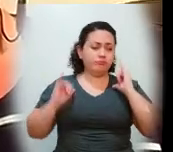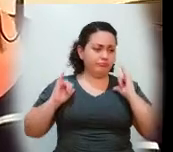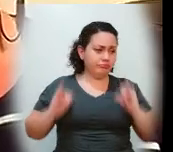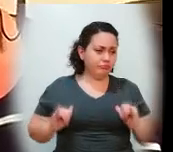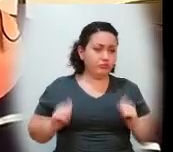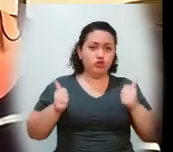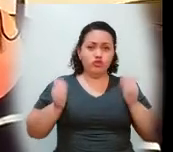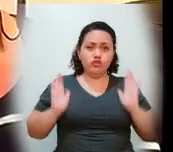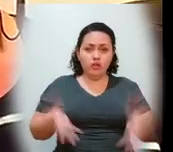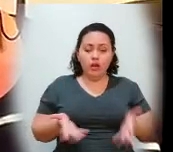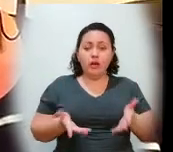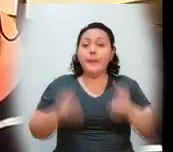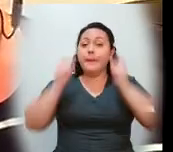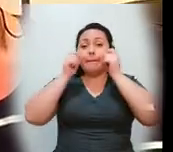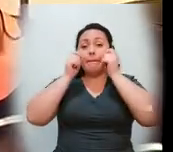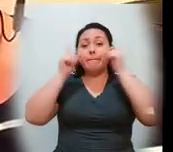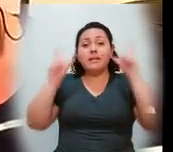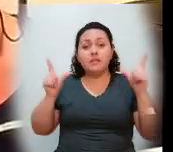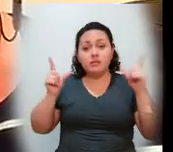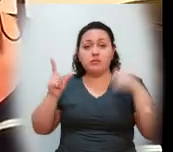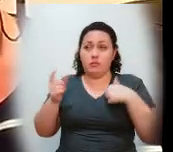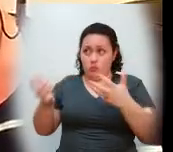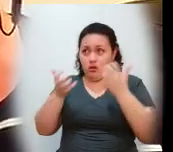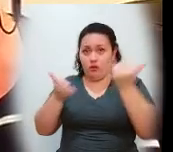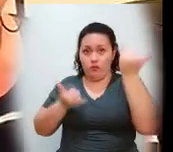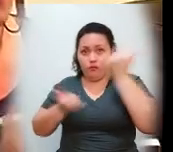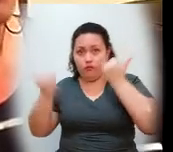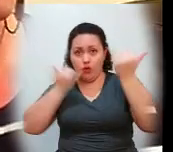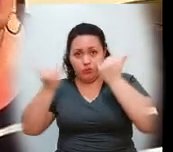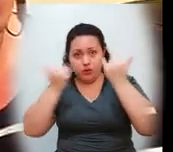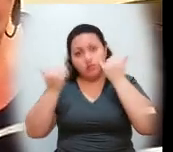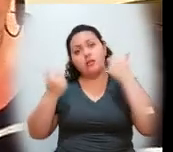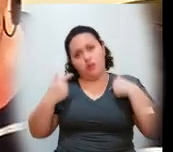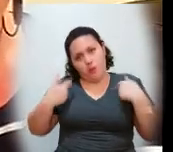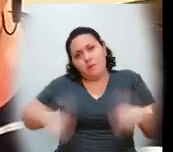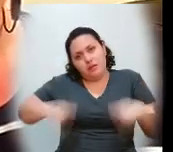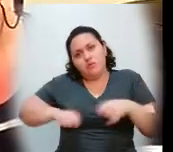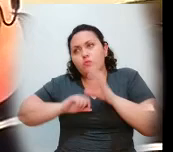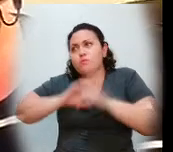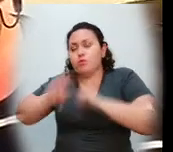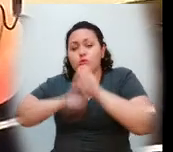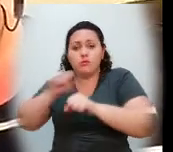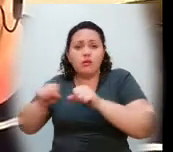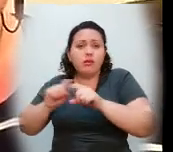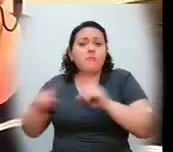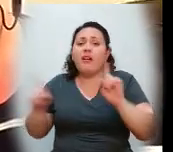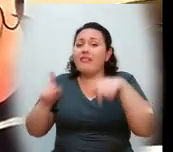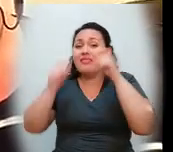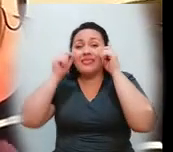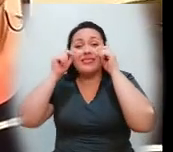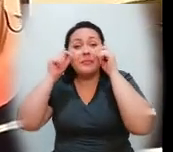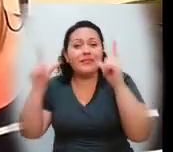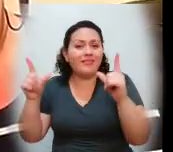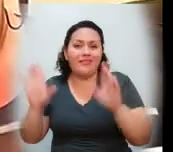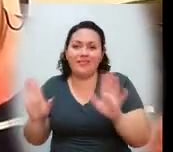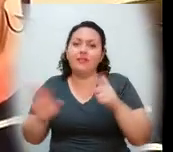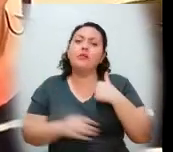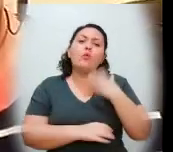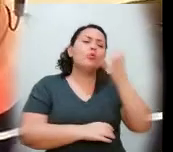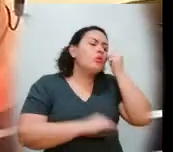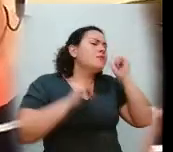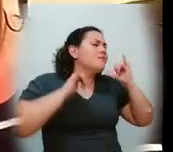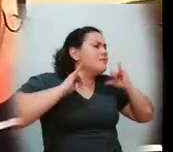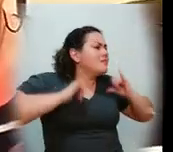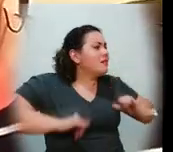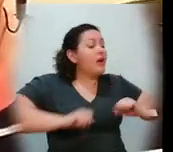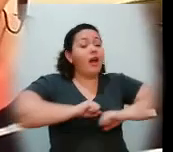escolher, né, me nutrir dessas informações e sim, ficar informado, mas logo de uhum, manhã. Então, eu vou acordar, vou tomar meu café